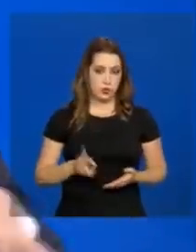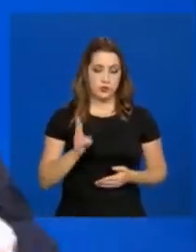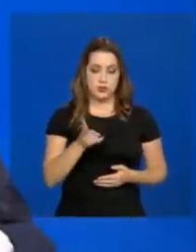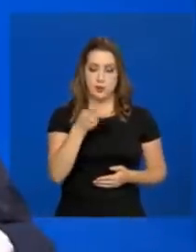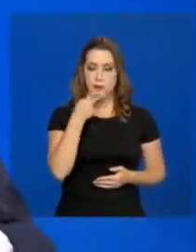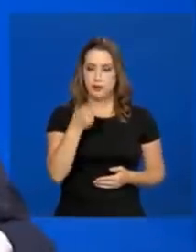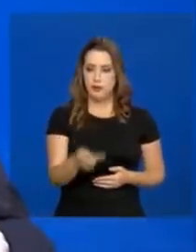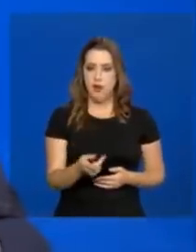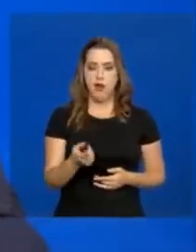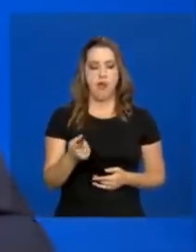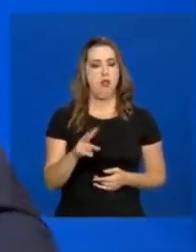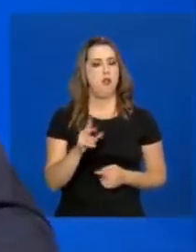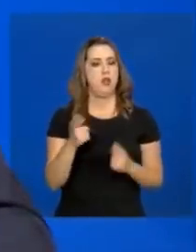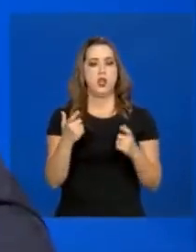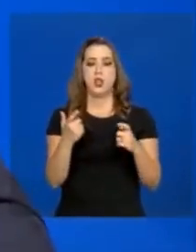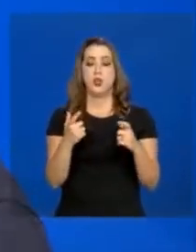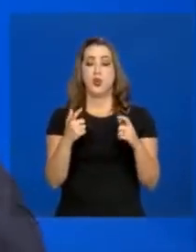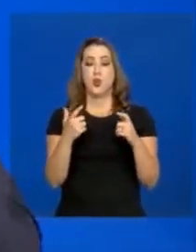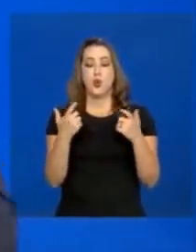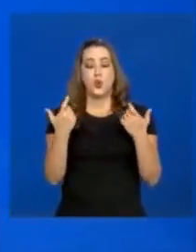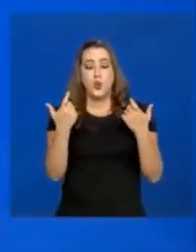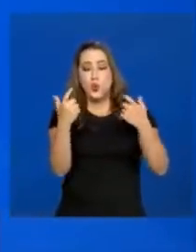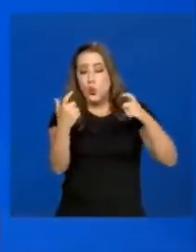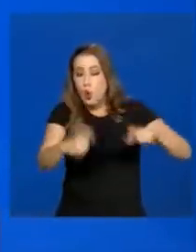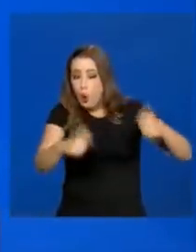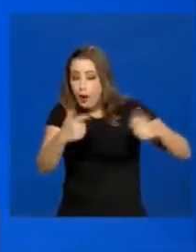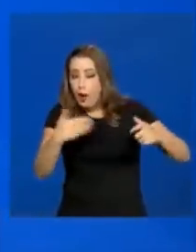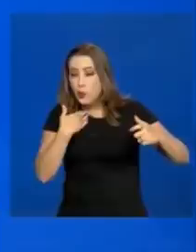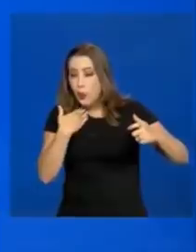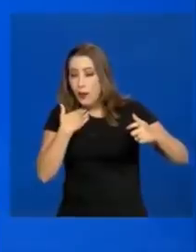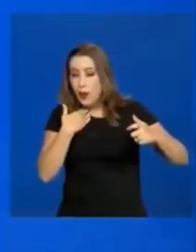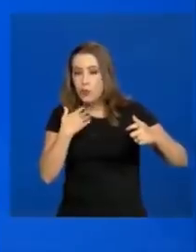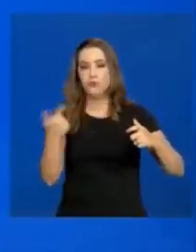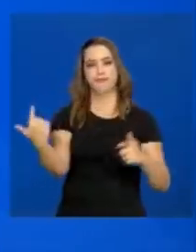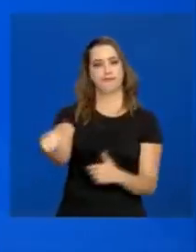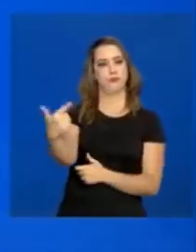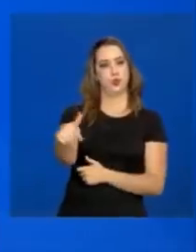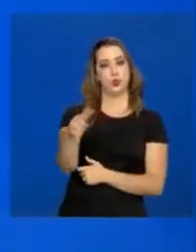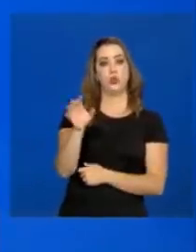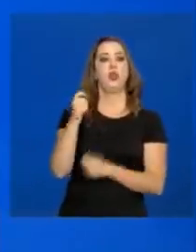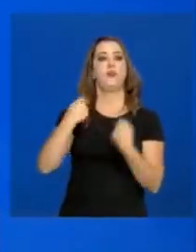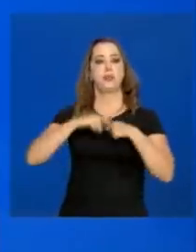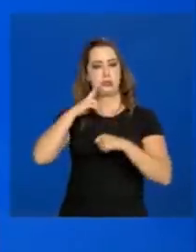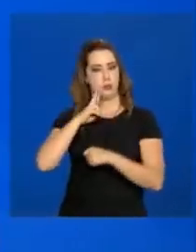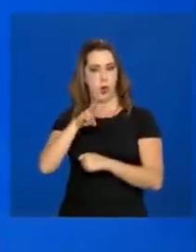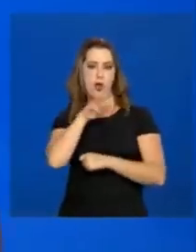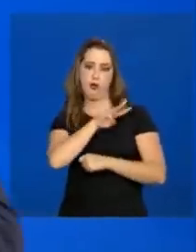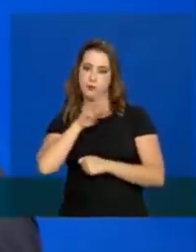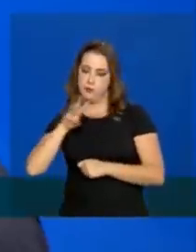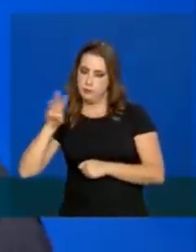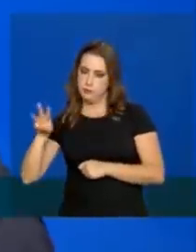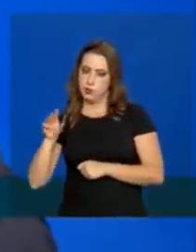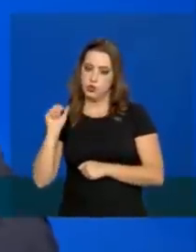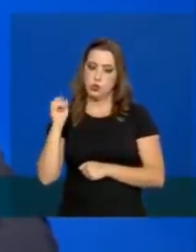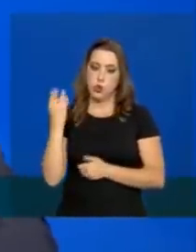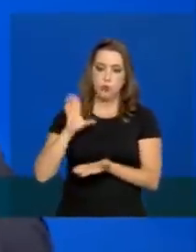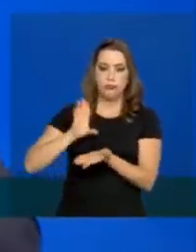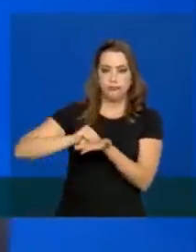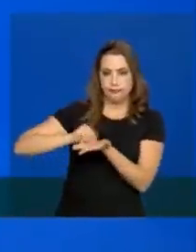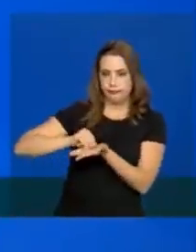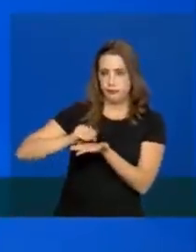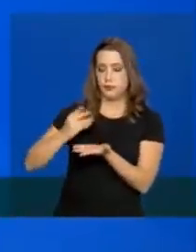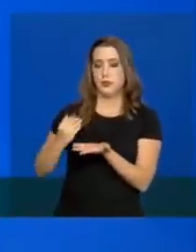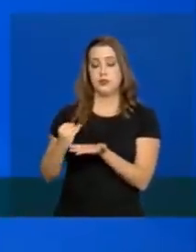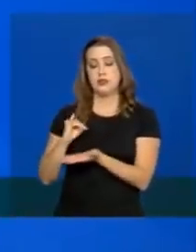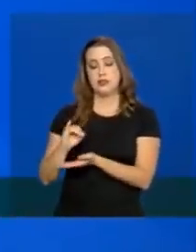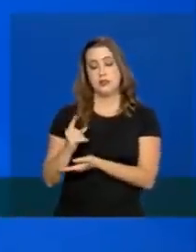sempre, ele não é prestado nas agências da Caixa, ele é exclusivo pela plataforma digital. Então,